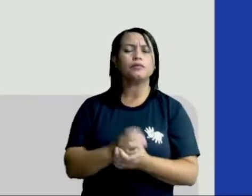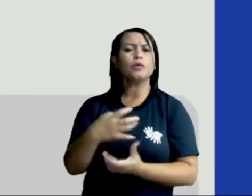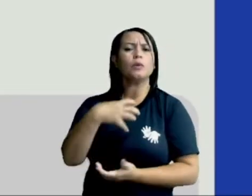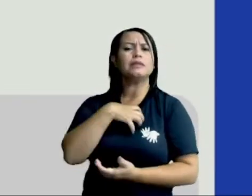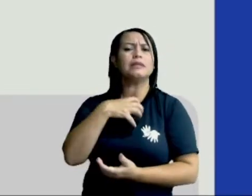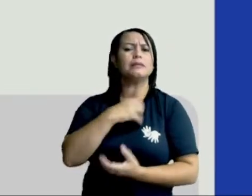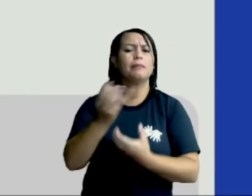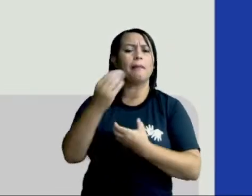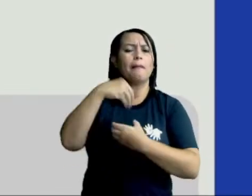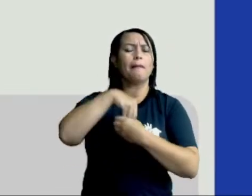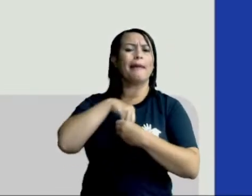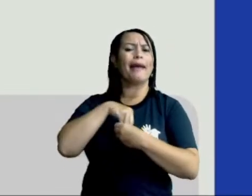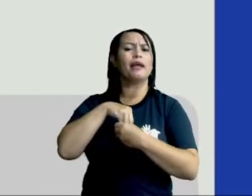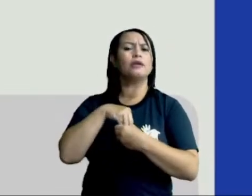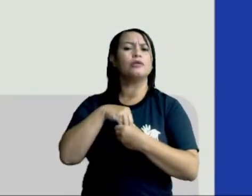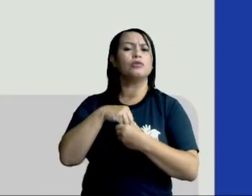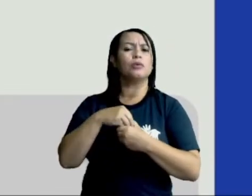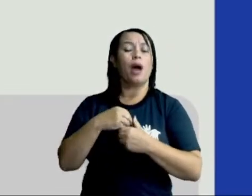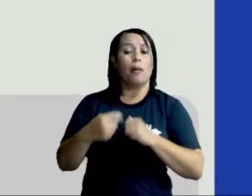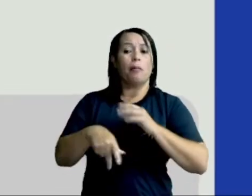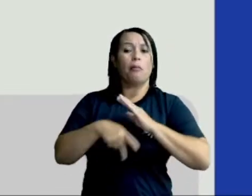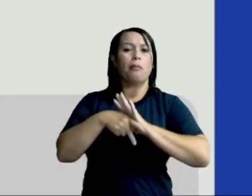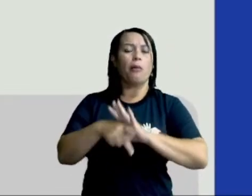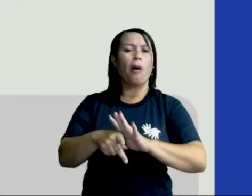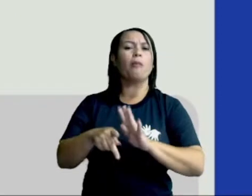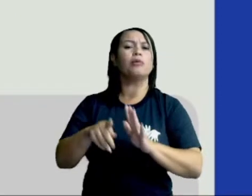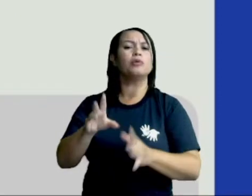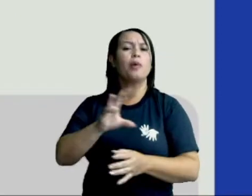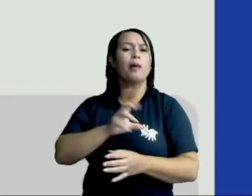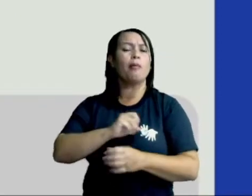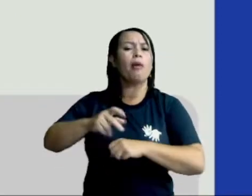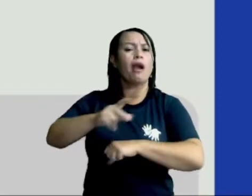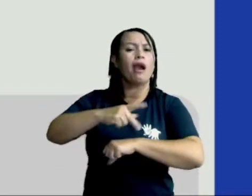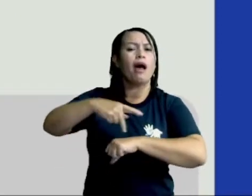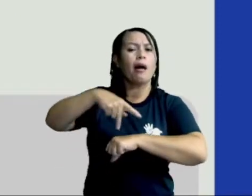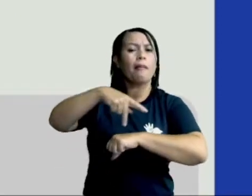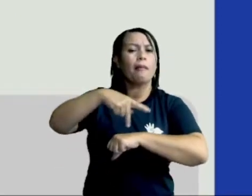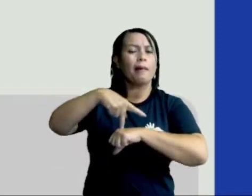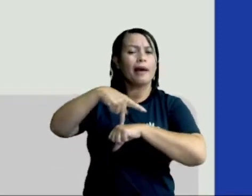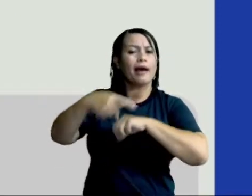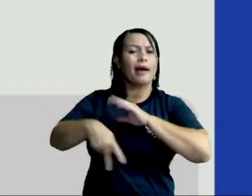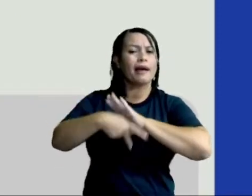um sentimento patriota que ele nos leva